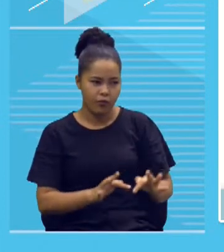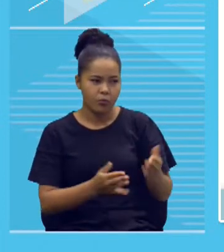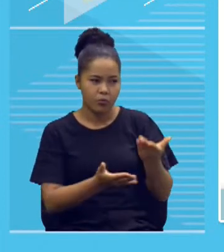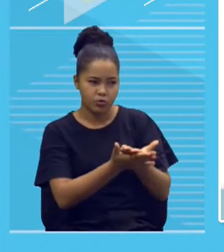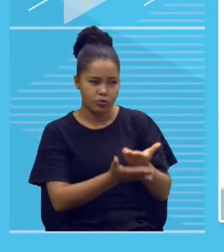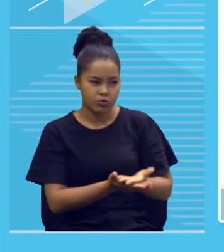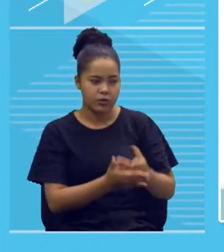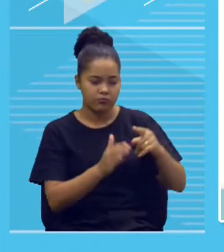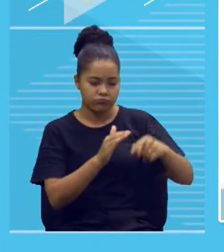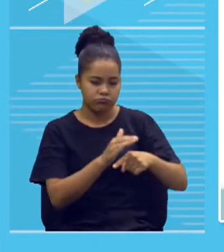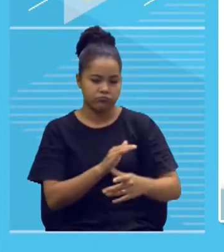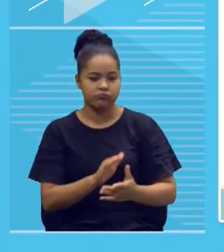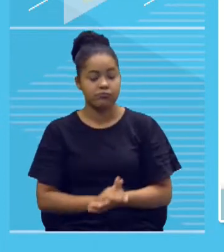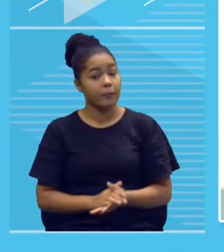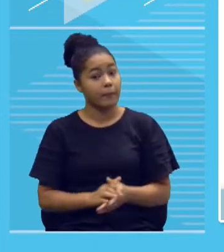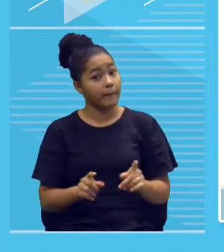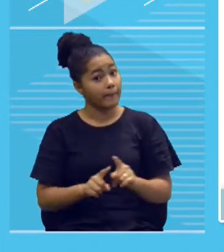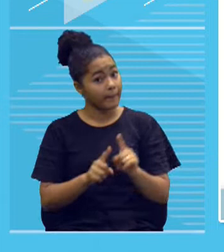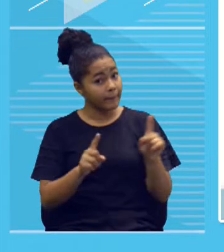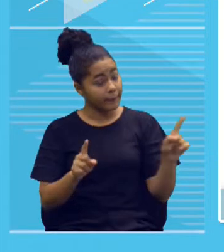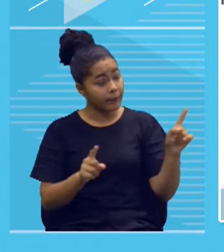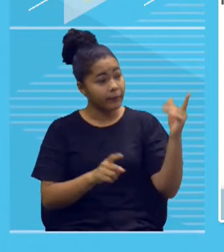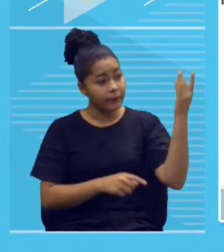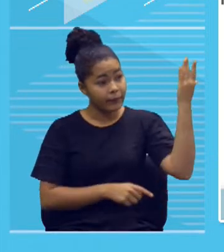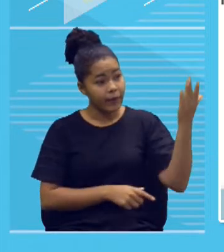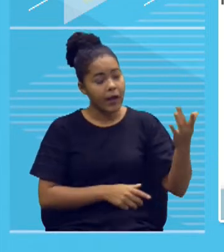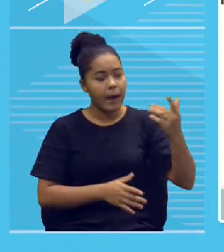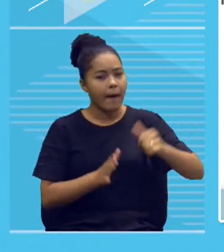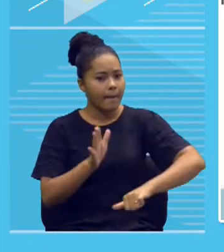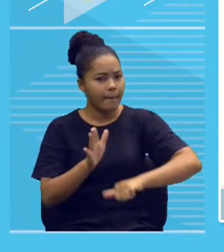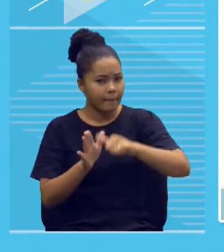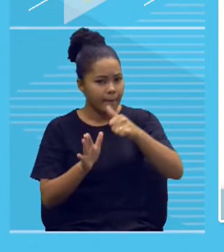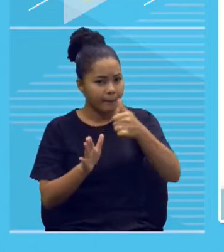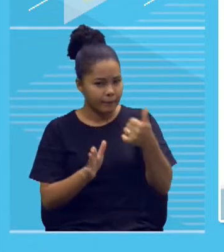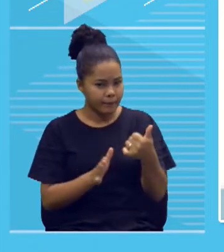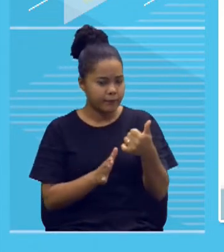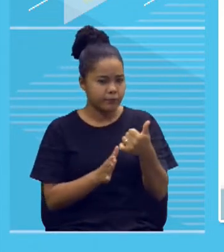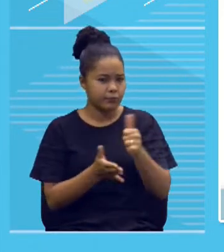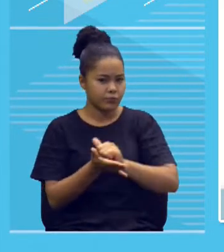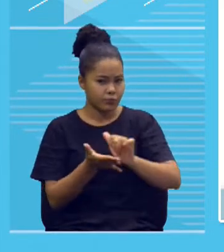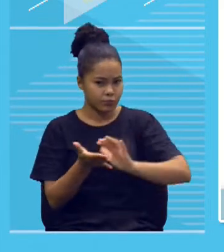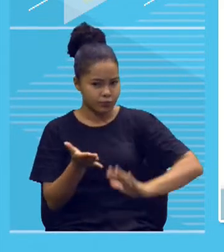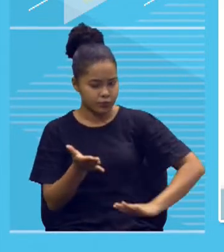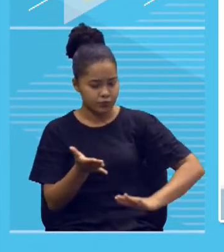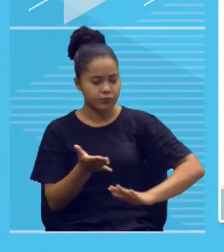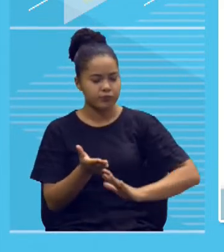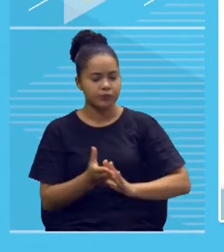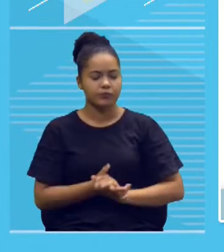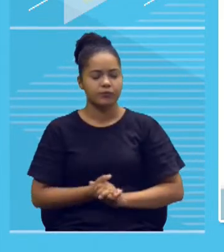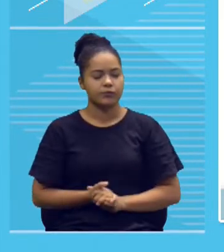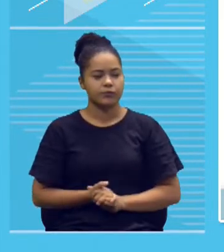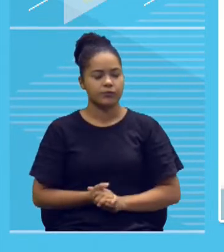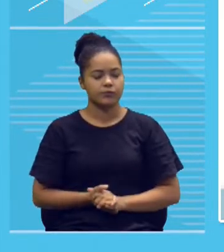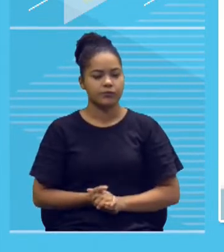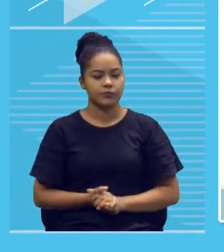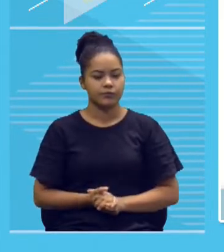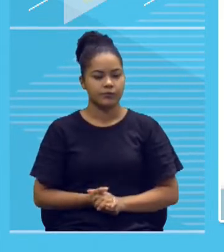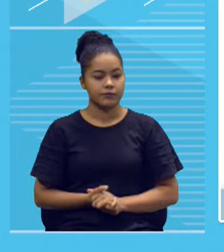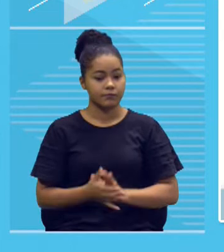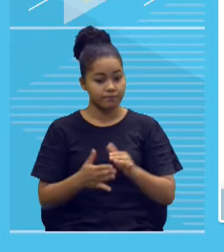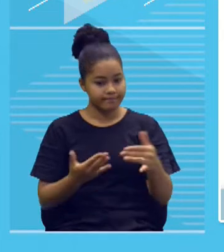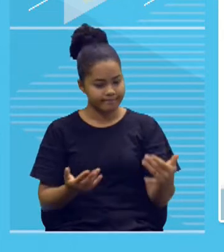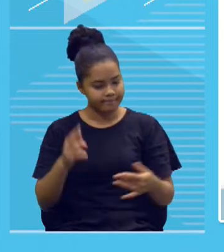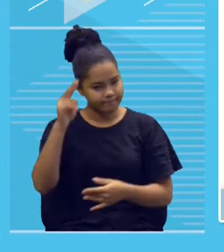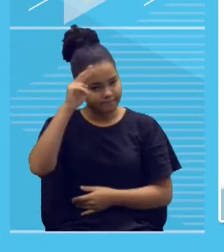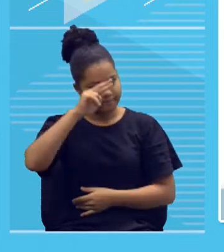vamos que vamos Olha só Professor Olha a primeira situação que a gente trouxe para vocês como eu falei anteriormente para juros simples